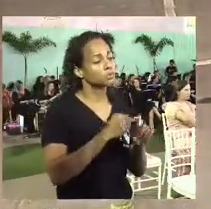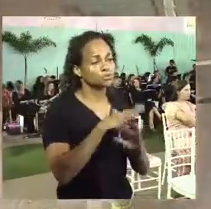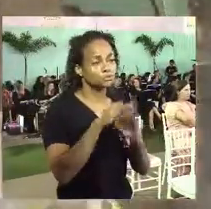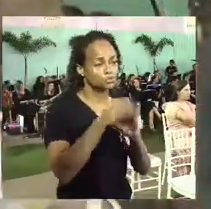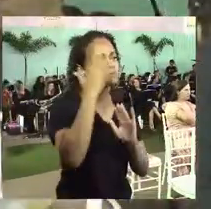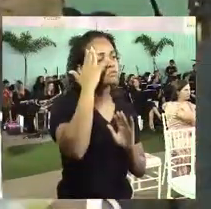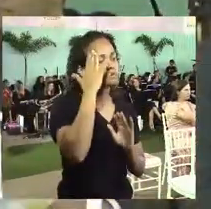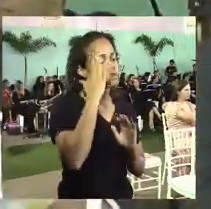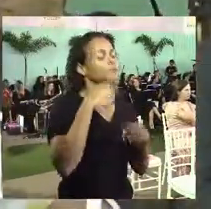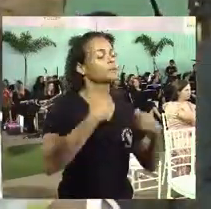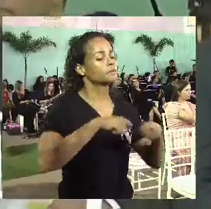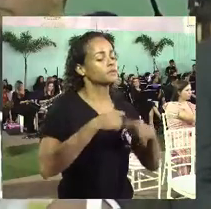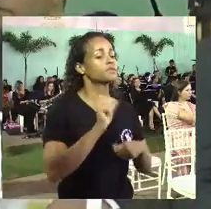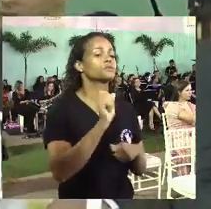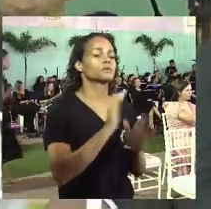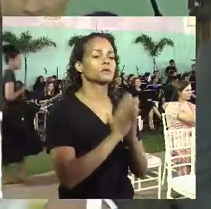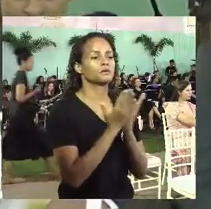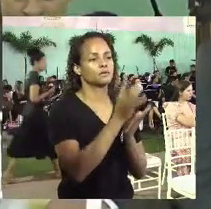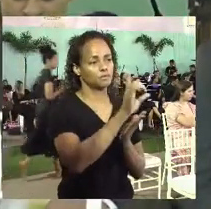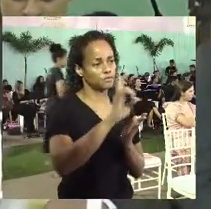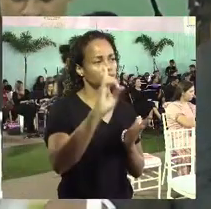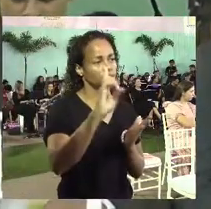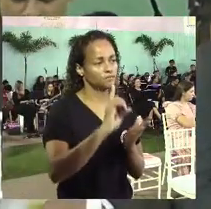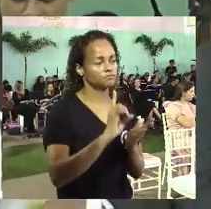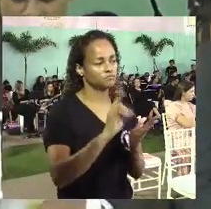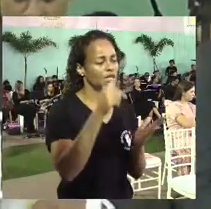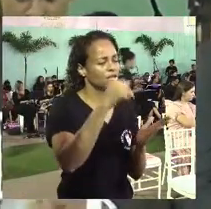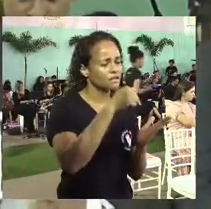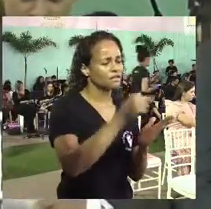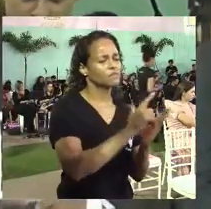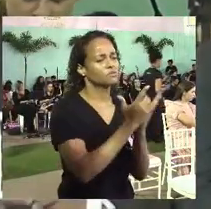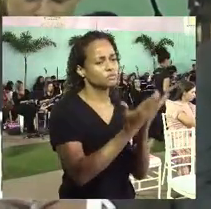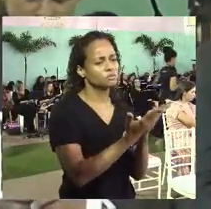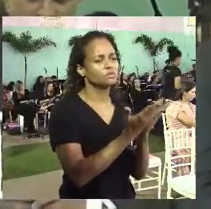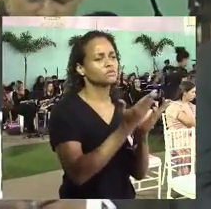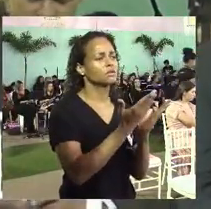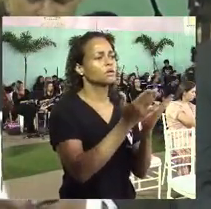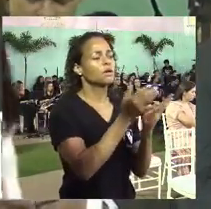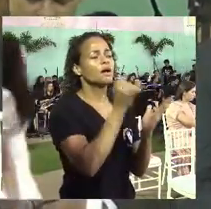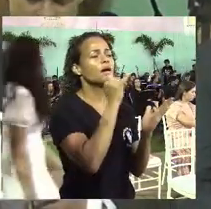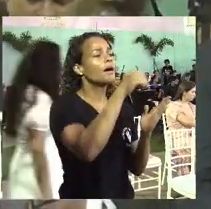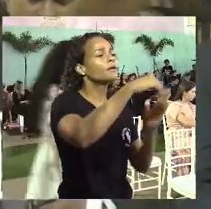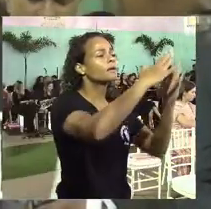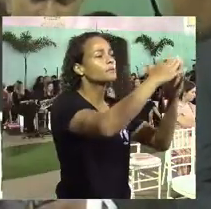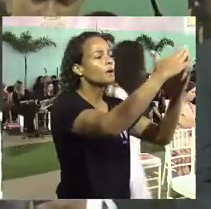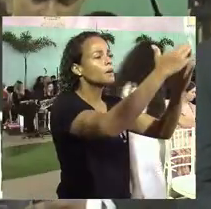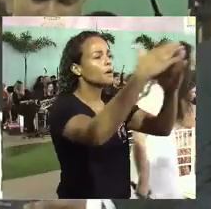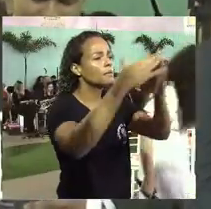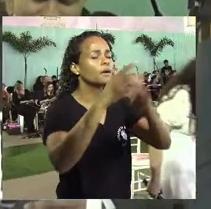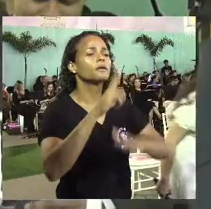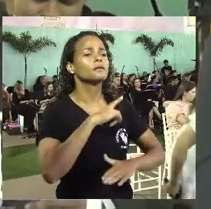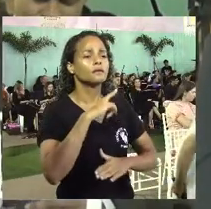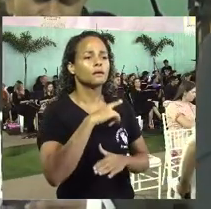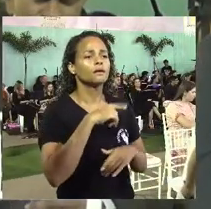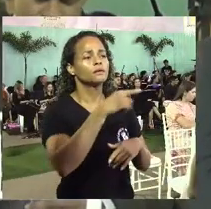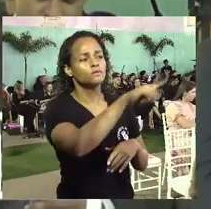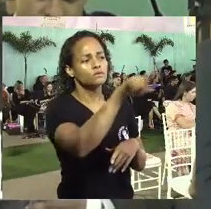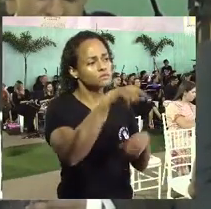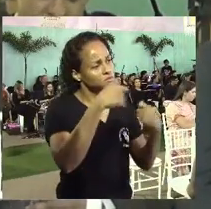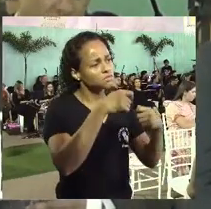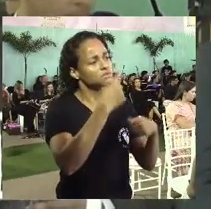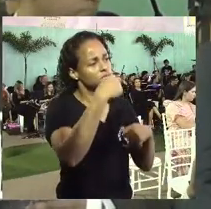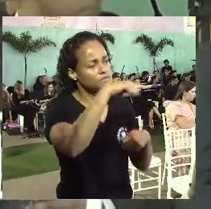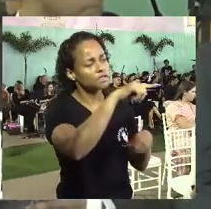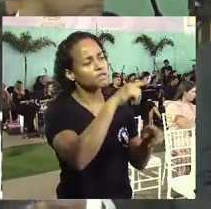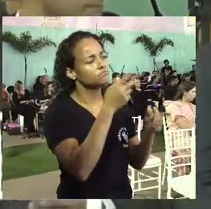a necessidade de poder usufruir tudo que tem aqui dentro de todas essas Tendas da praça de alimentação com mais diversos